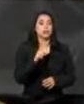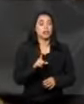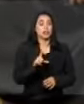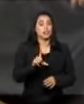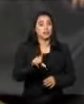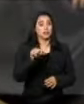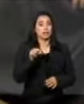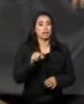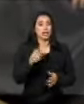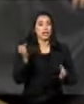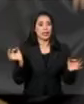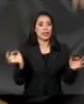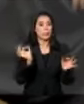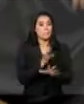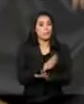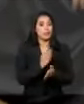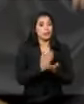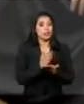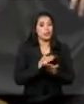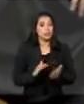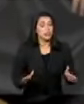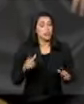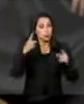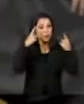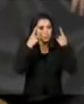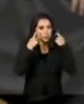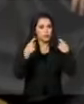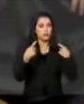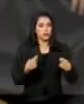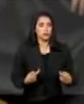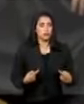violência, com a ilicitude, e que esta decisão